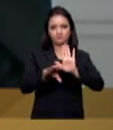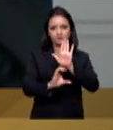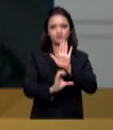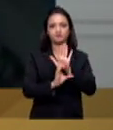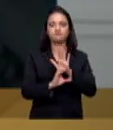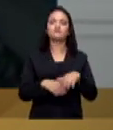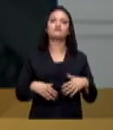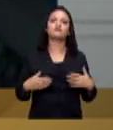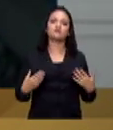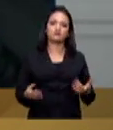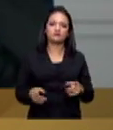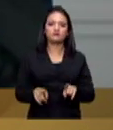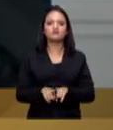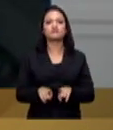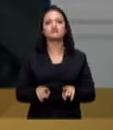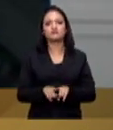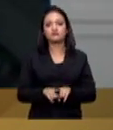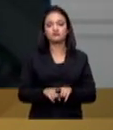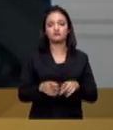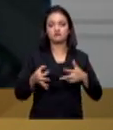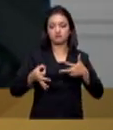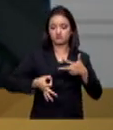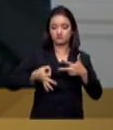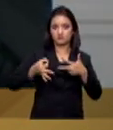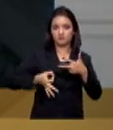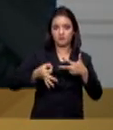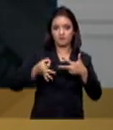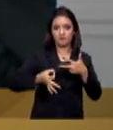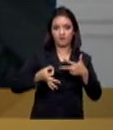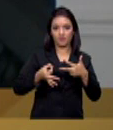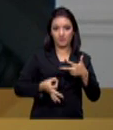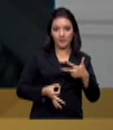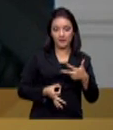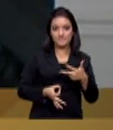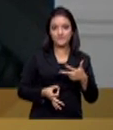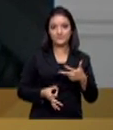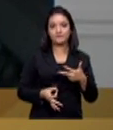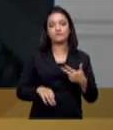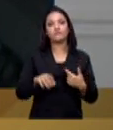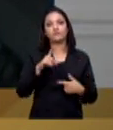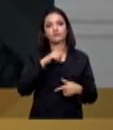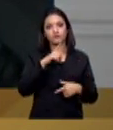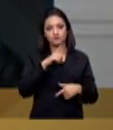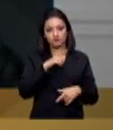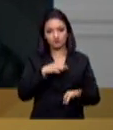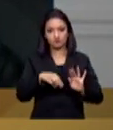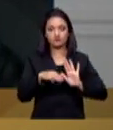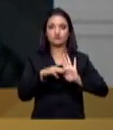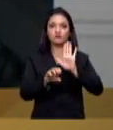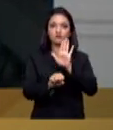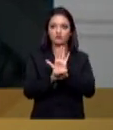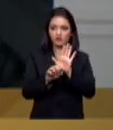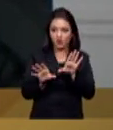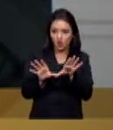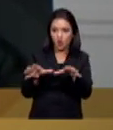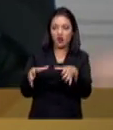mesmos termos, o Poder Judiciário, entendo, deverá, nos mandados de segurança